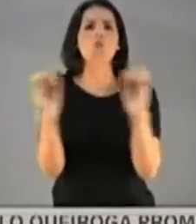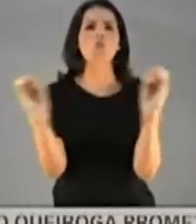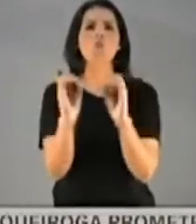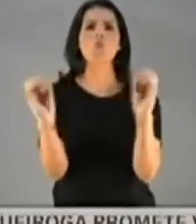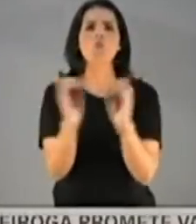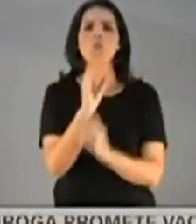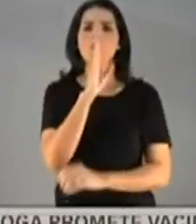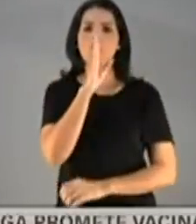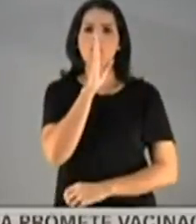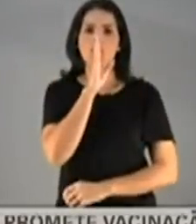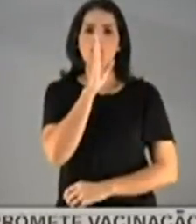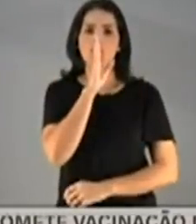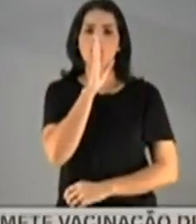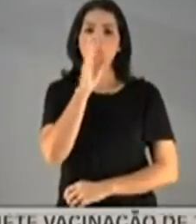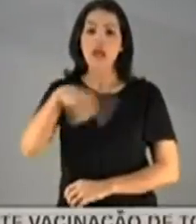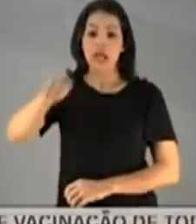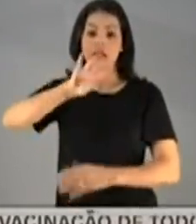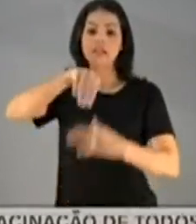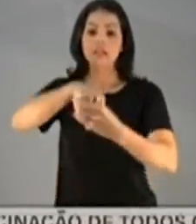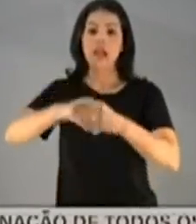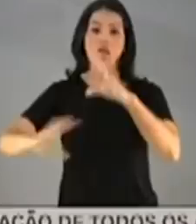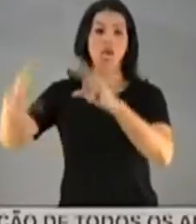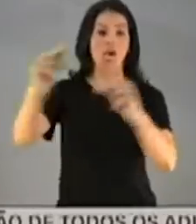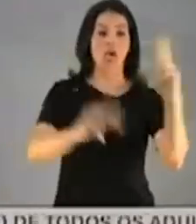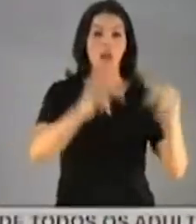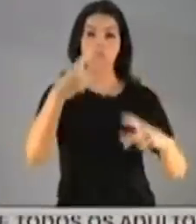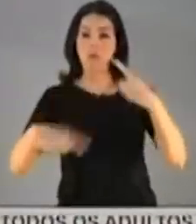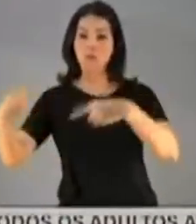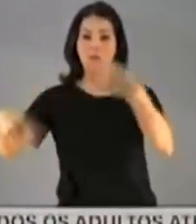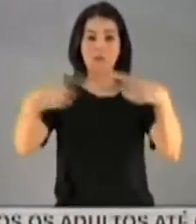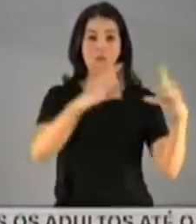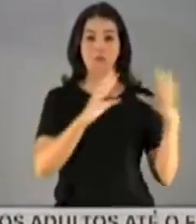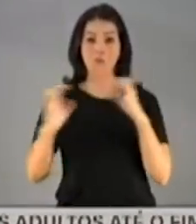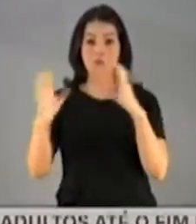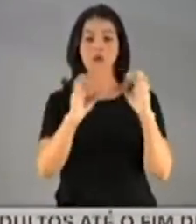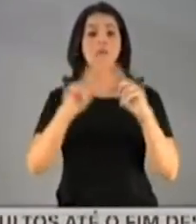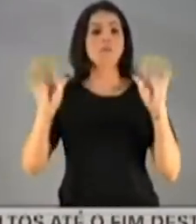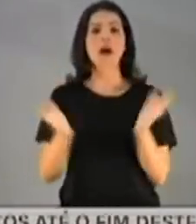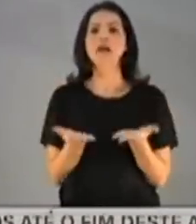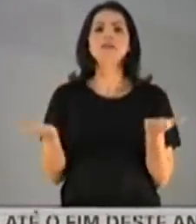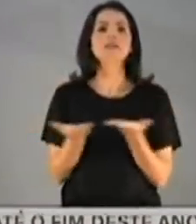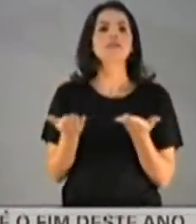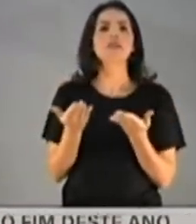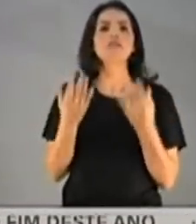Eu conheço um moleque, Otto. Bem. É, Otto.